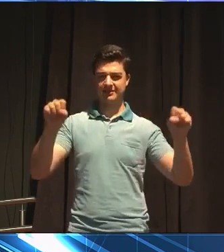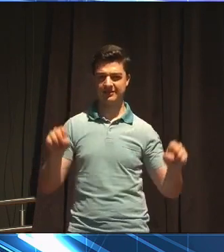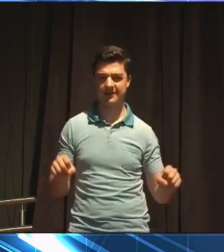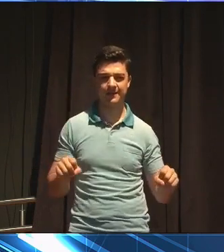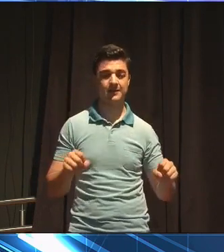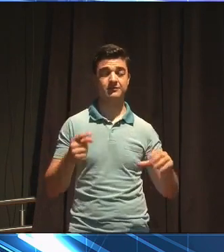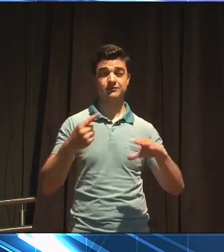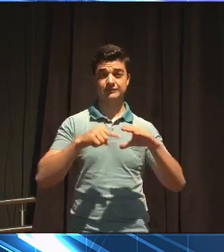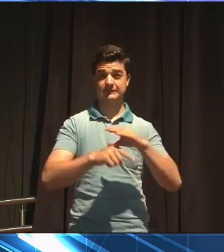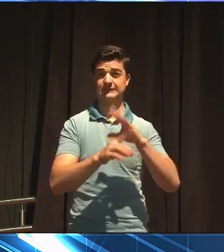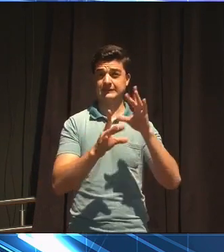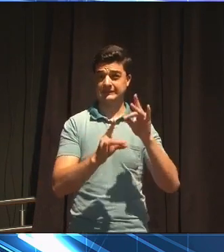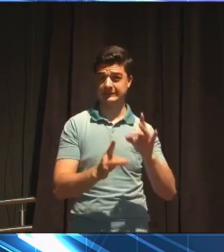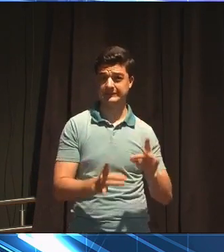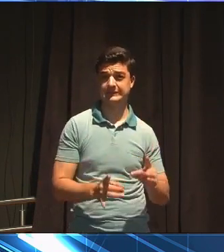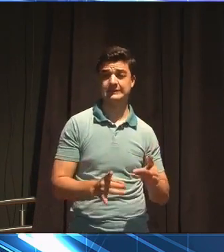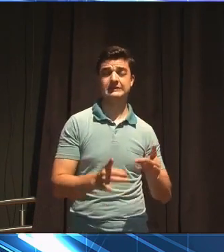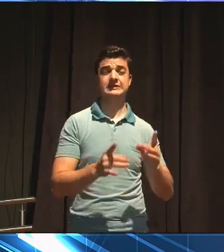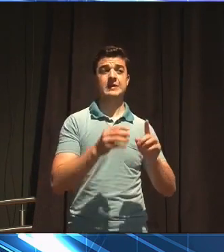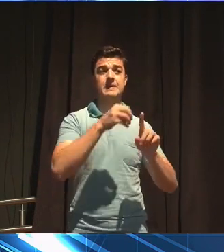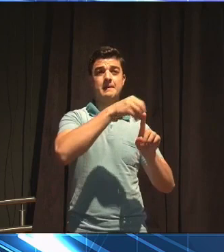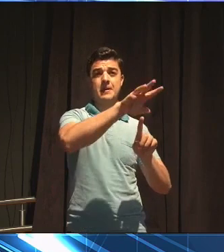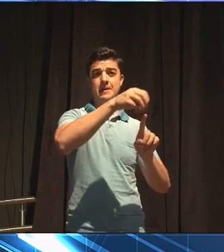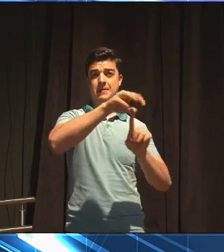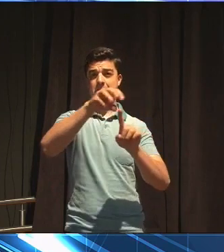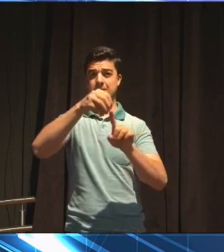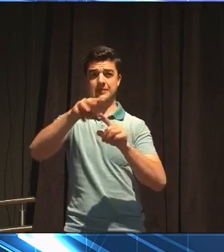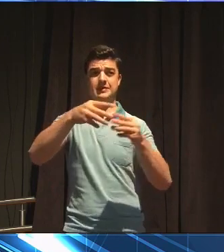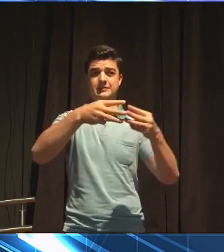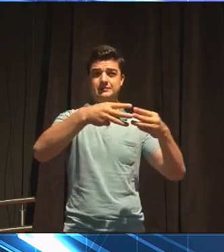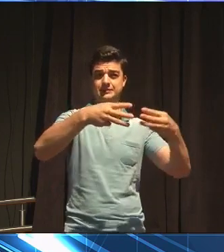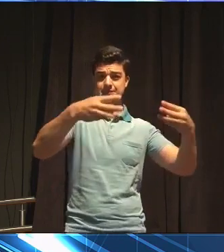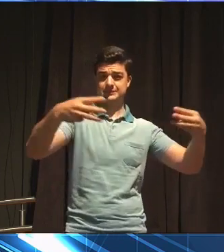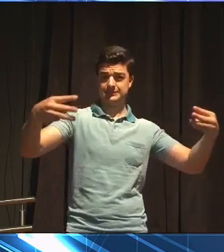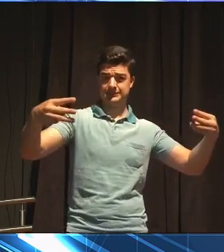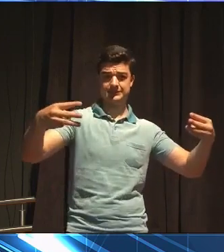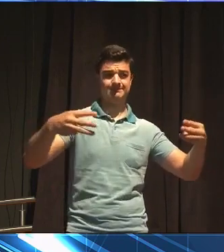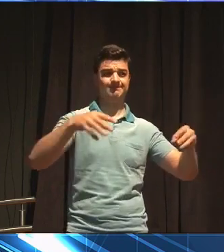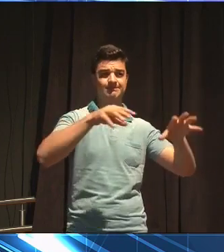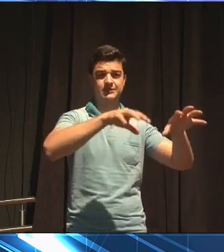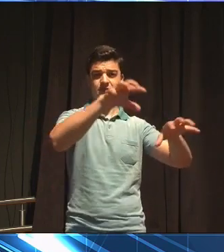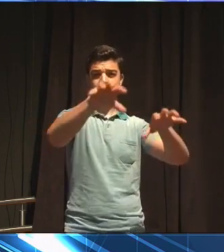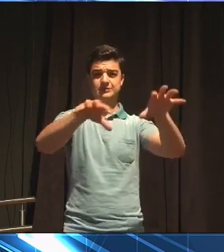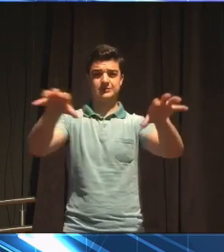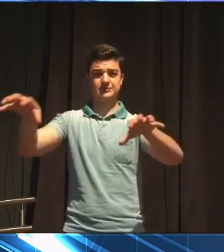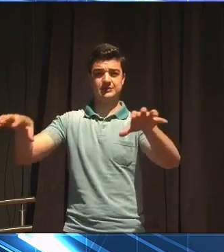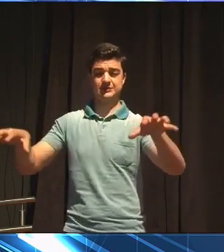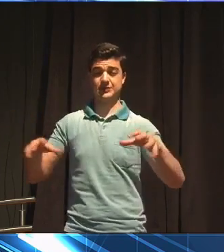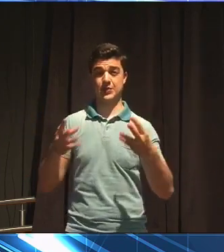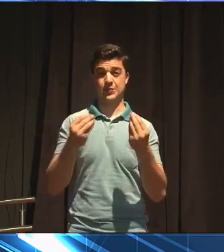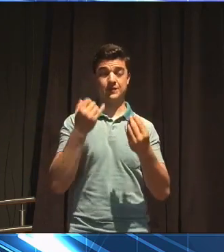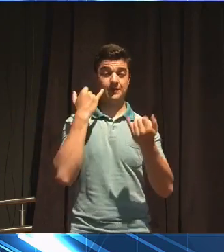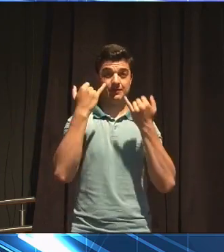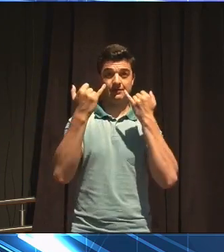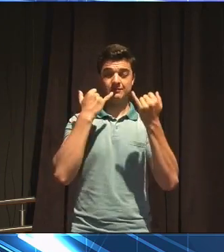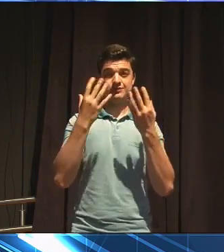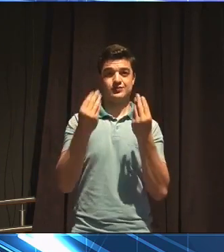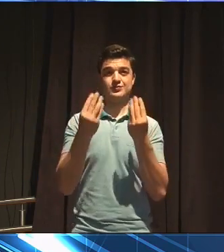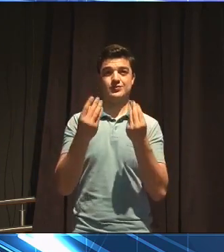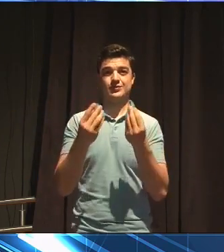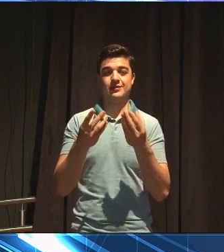extremamente complexo de microserviços, não dá para você trafegar cookie por aí, não faz o menor